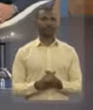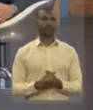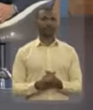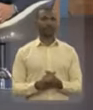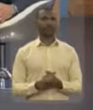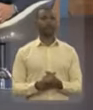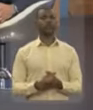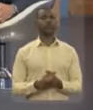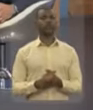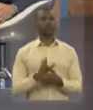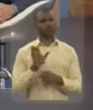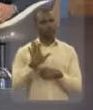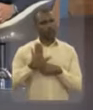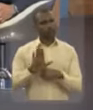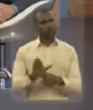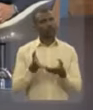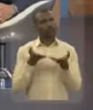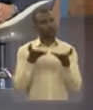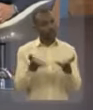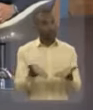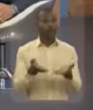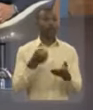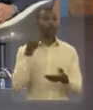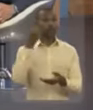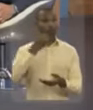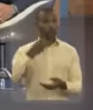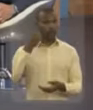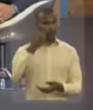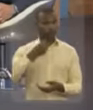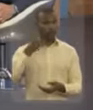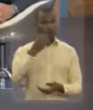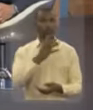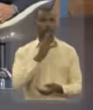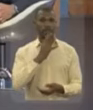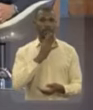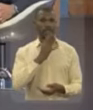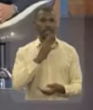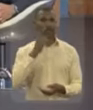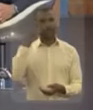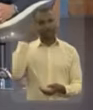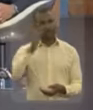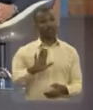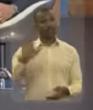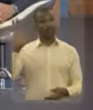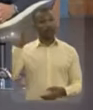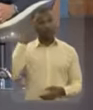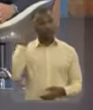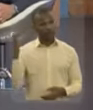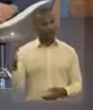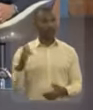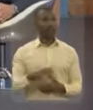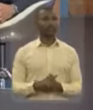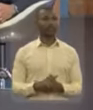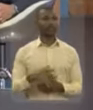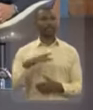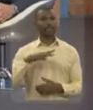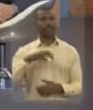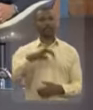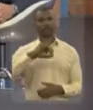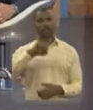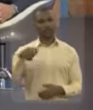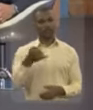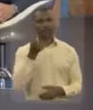que estamos dando mais uma contribuição para você ter mais uma oportunidade de conhecer o que pensam os candidatos amanhã é a vez do município de